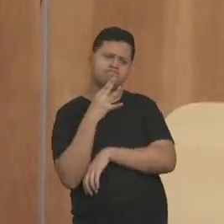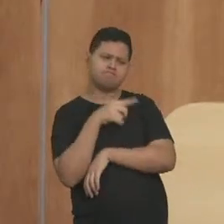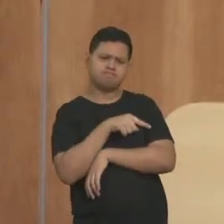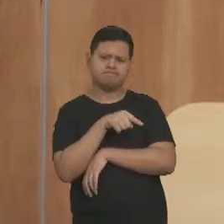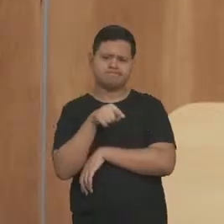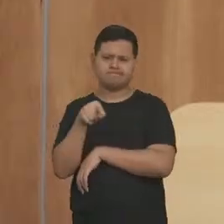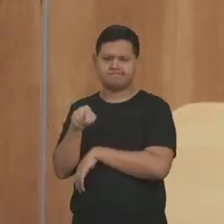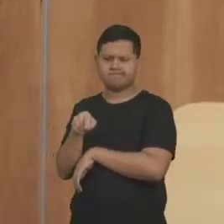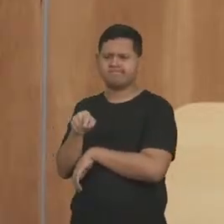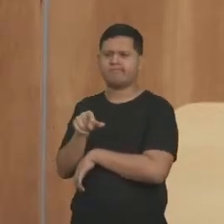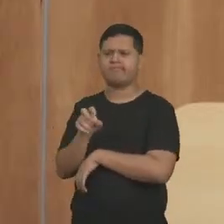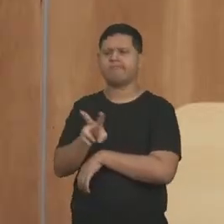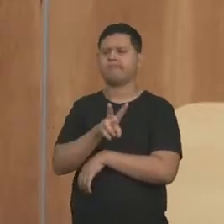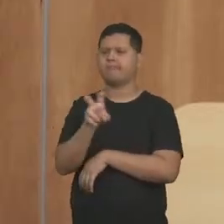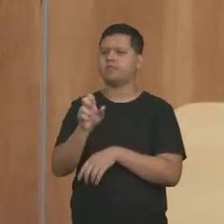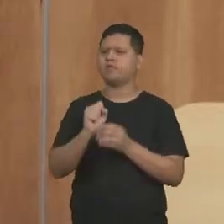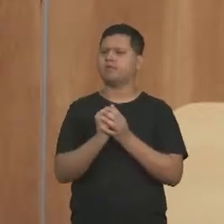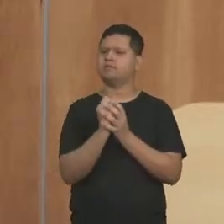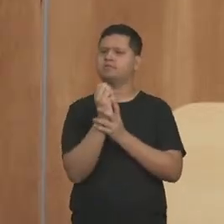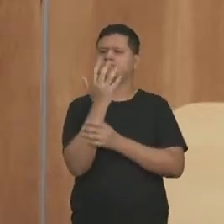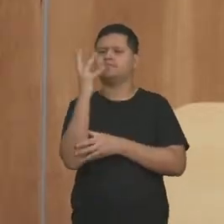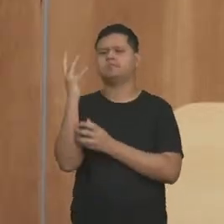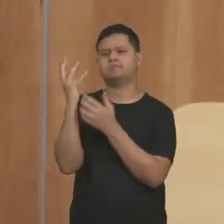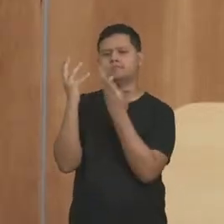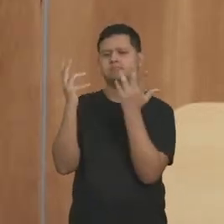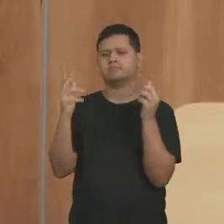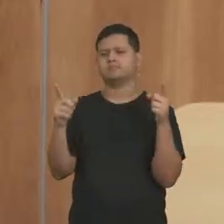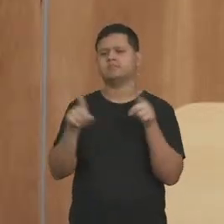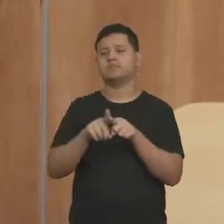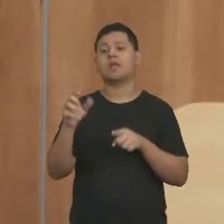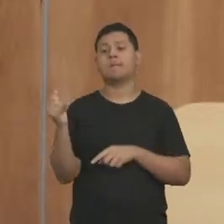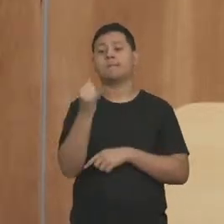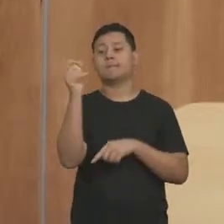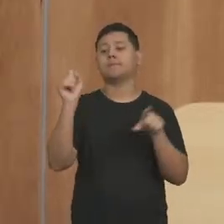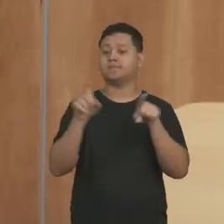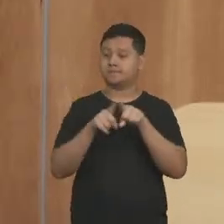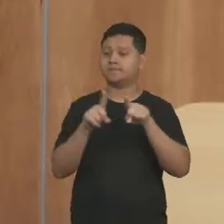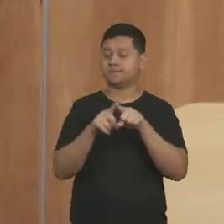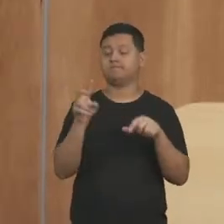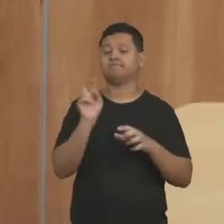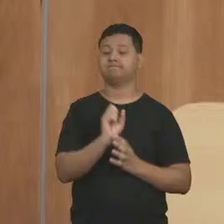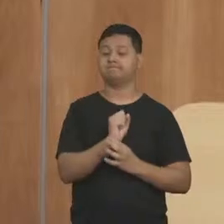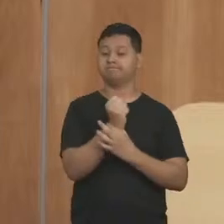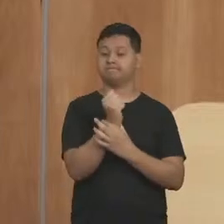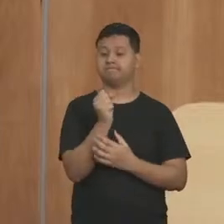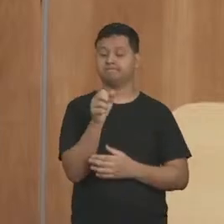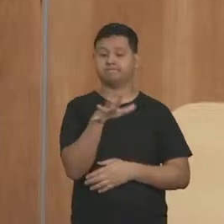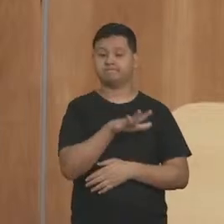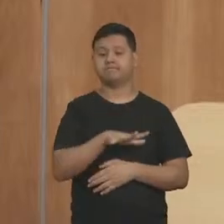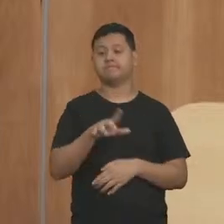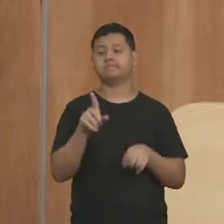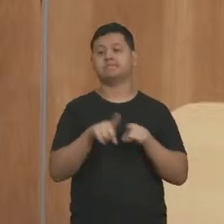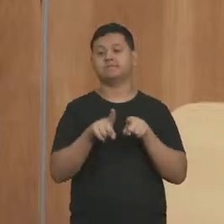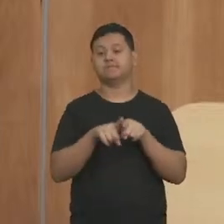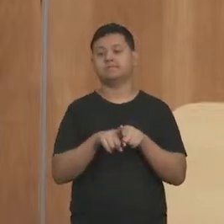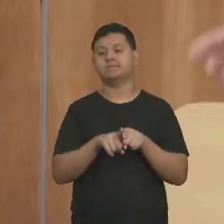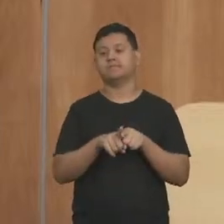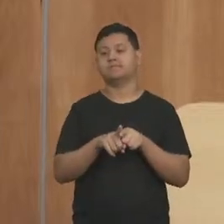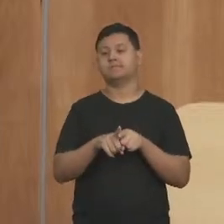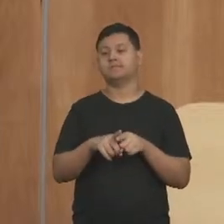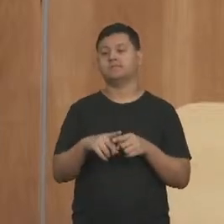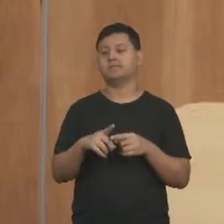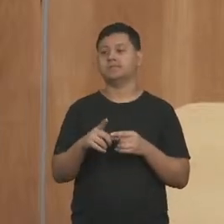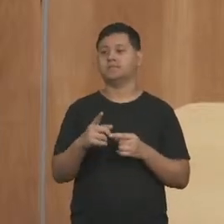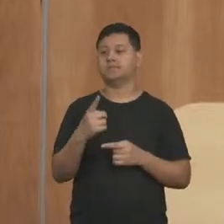mais sobre a questão do meio ambiente no município, e principalmente na preservação e recuperação, como reciclagem